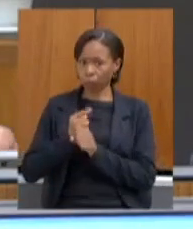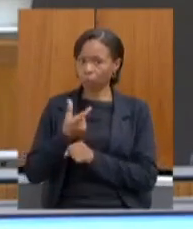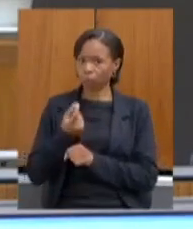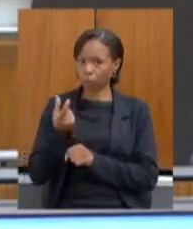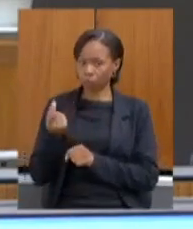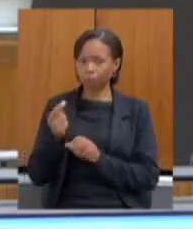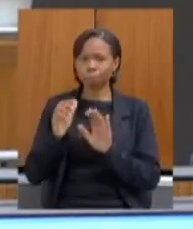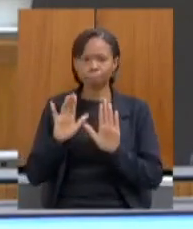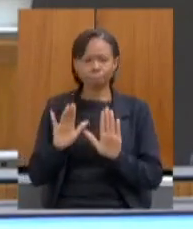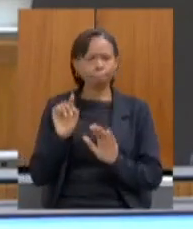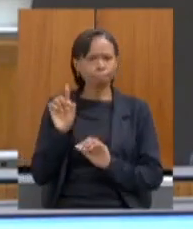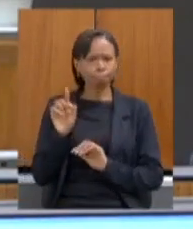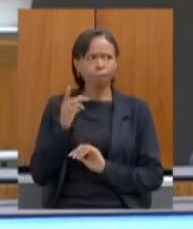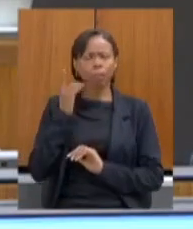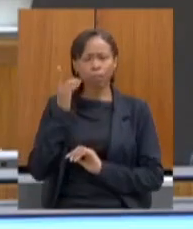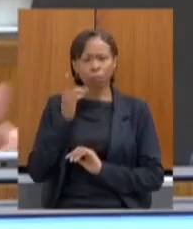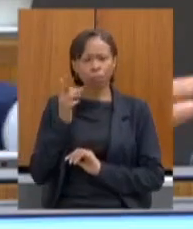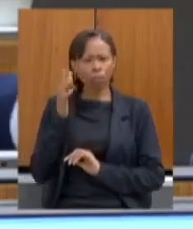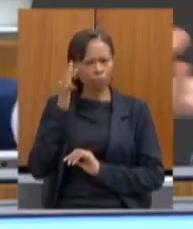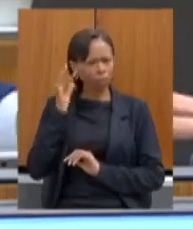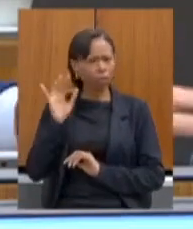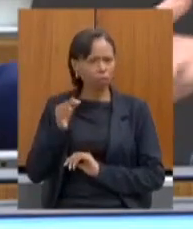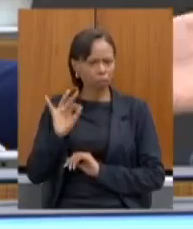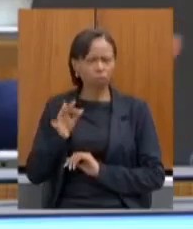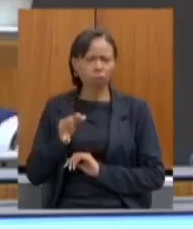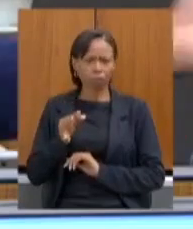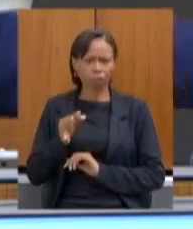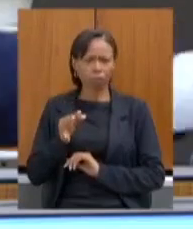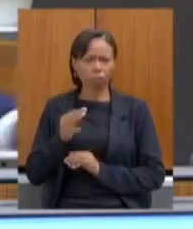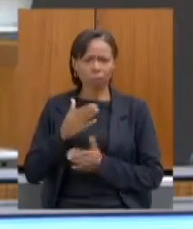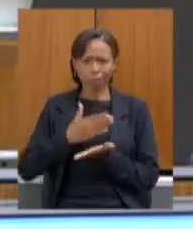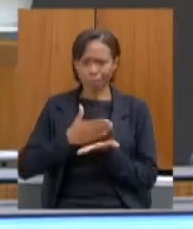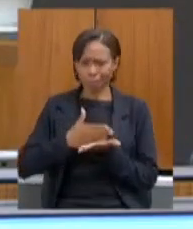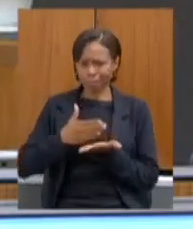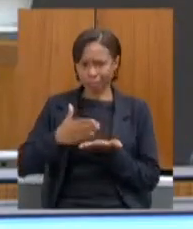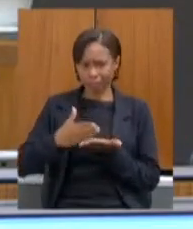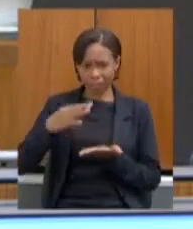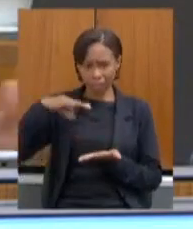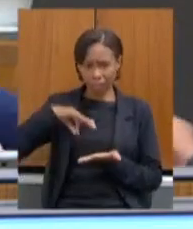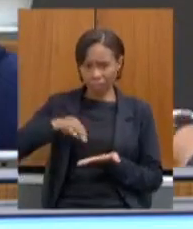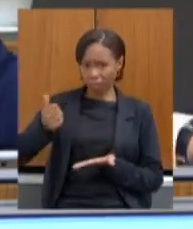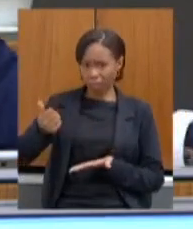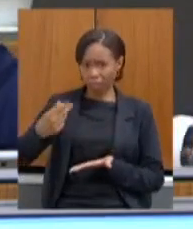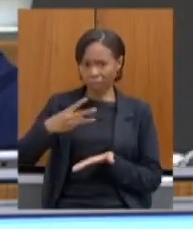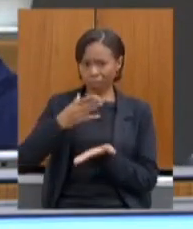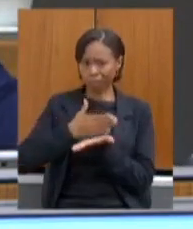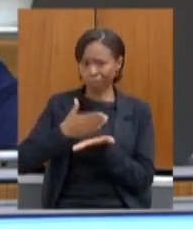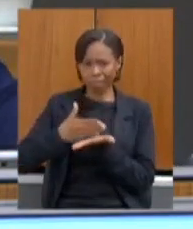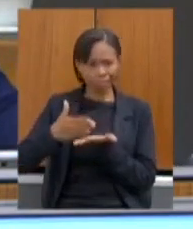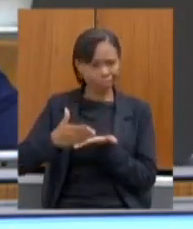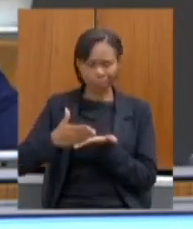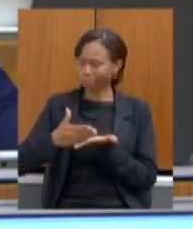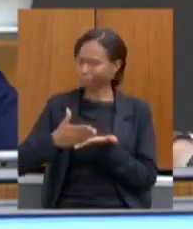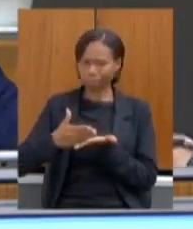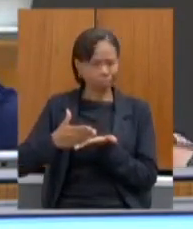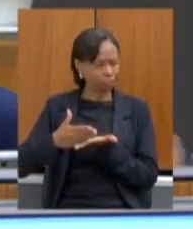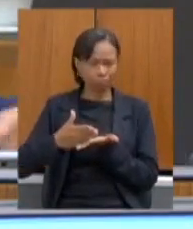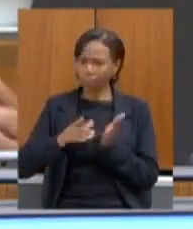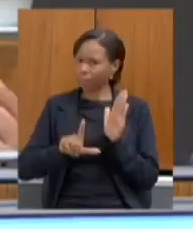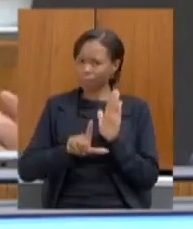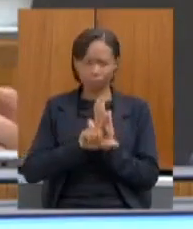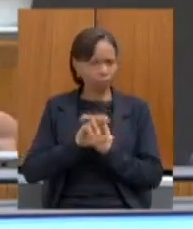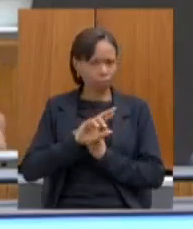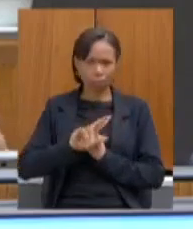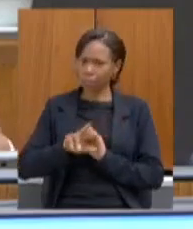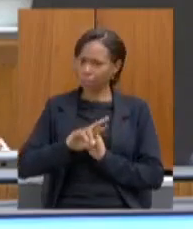razão, 13º parcelado é descumprimento, o correto é pagar integralmente dentro